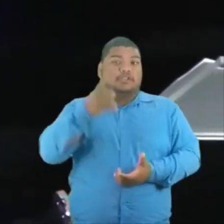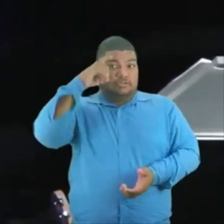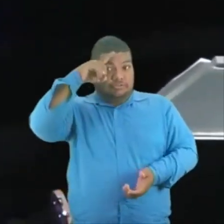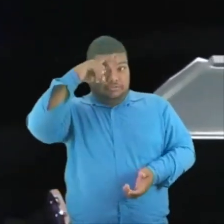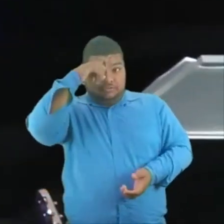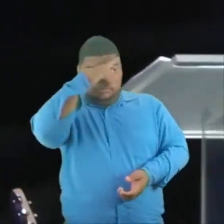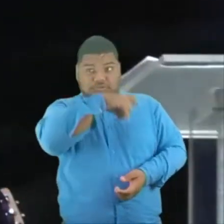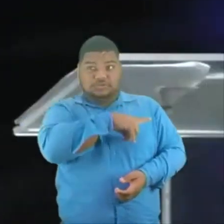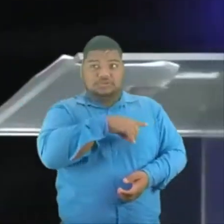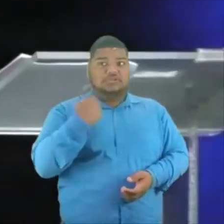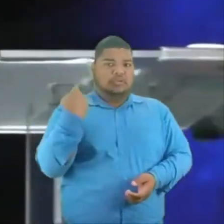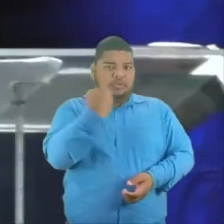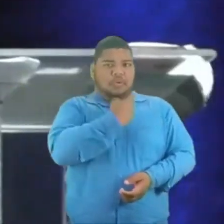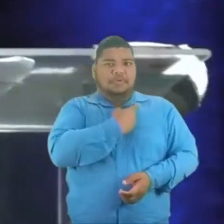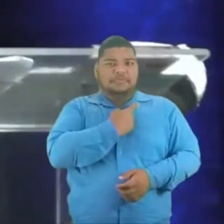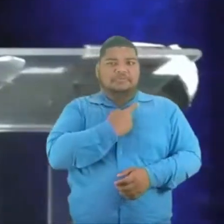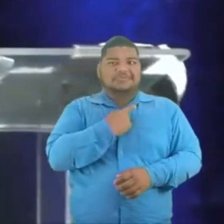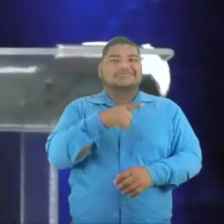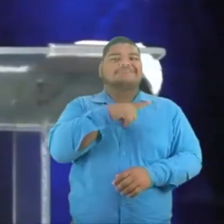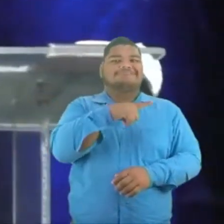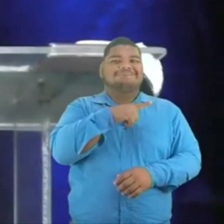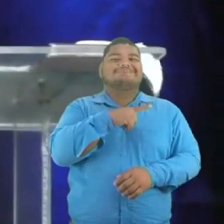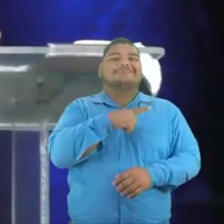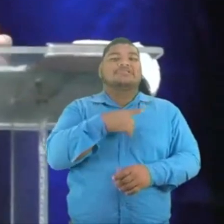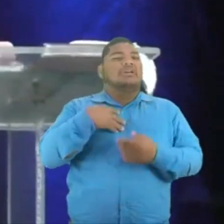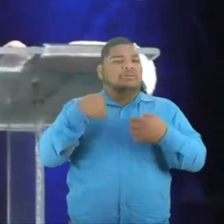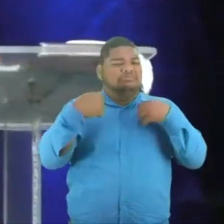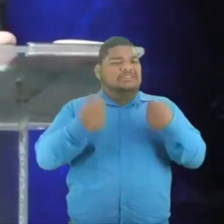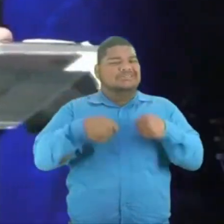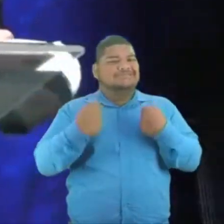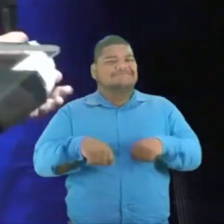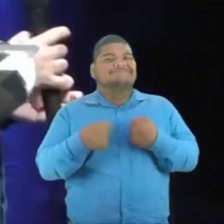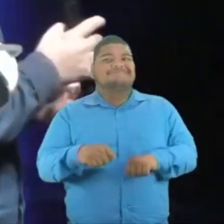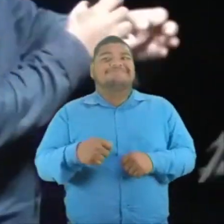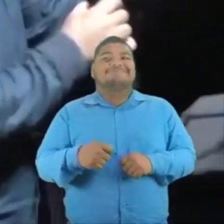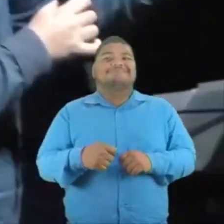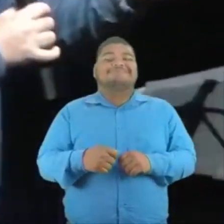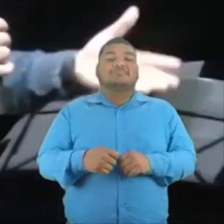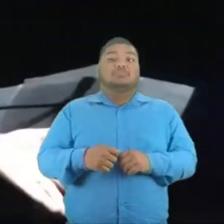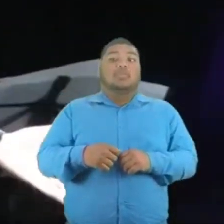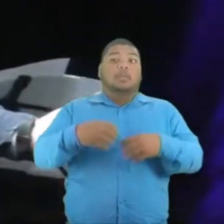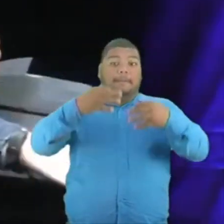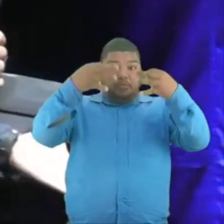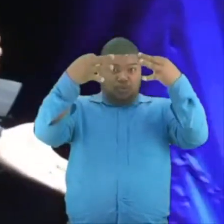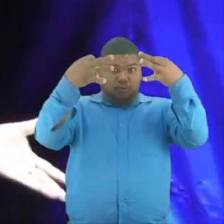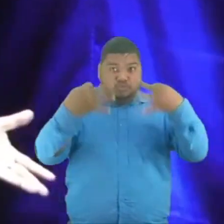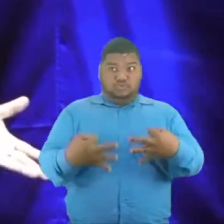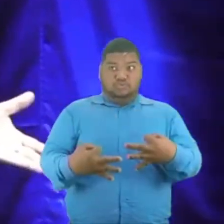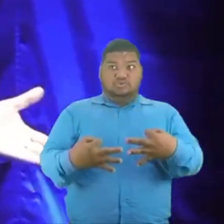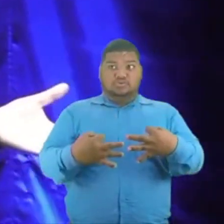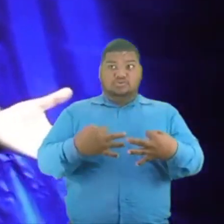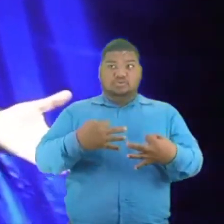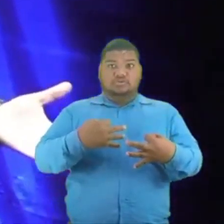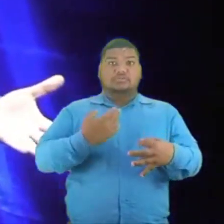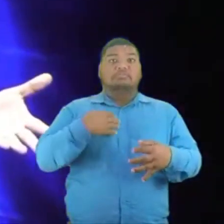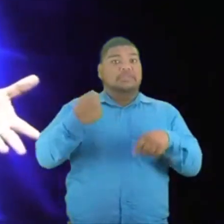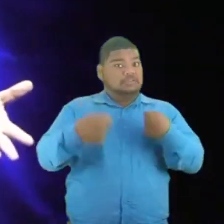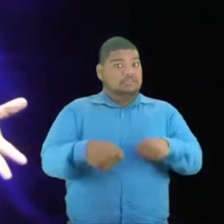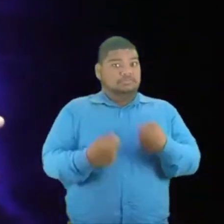Dificuldades nós vamos ter e nós precisamos estar preparados e precisamos preparar os nossos para